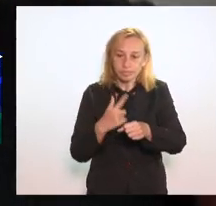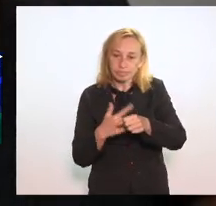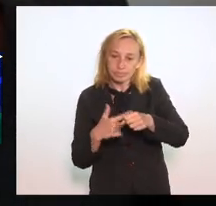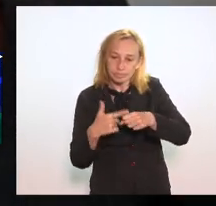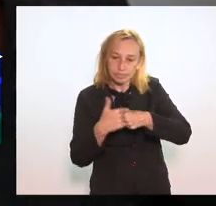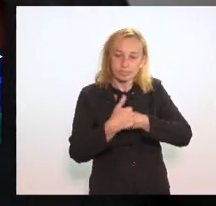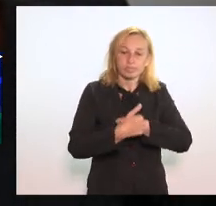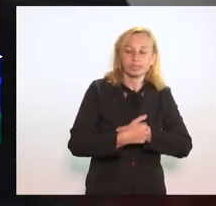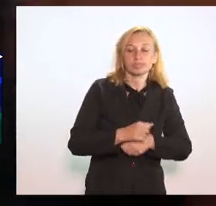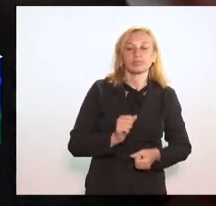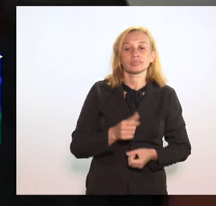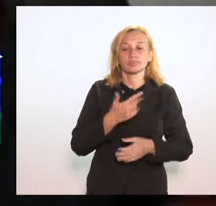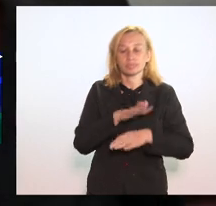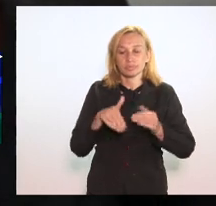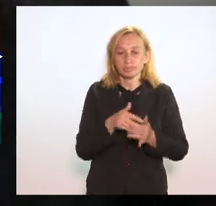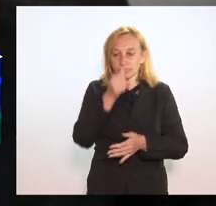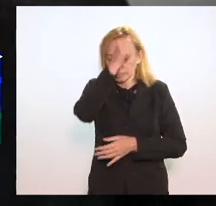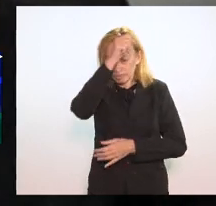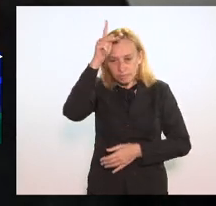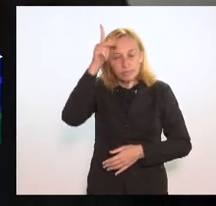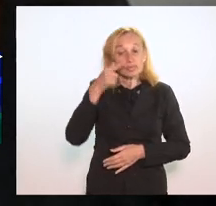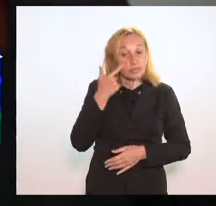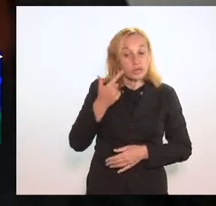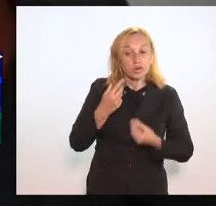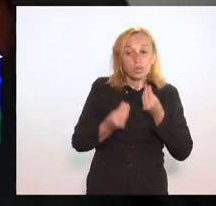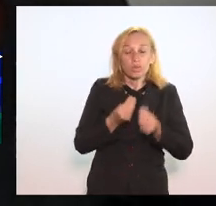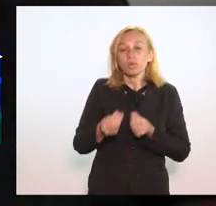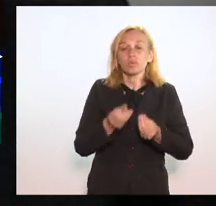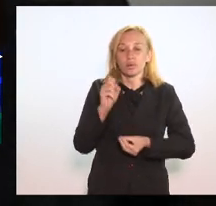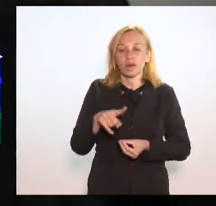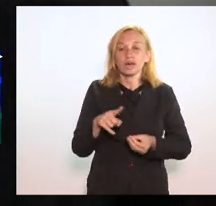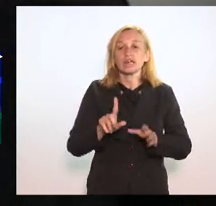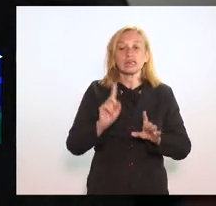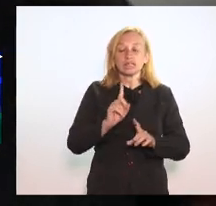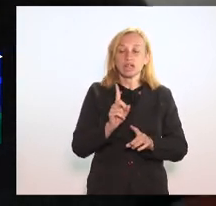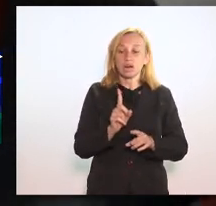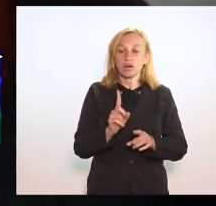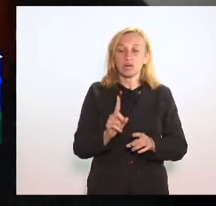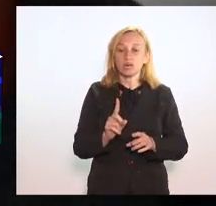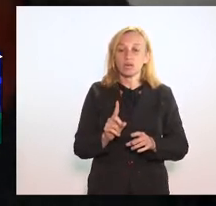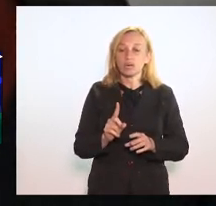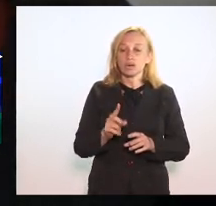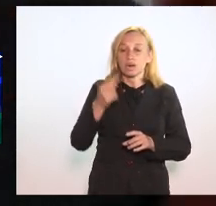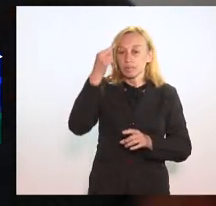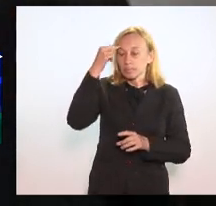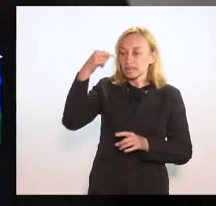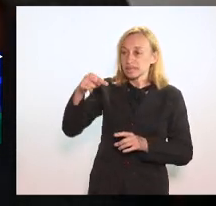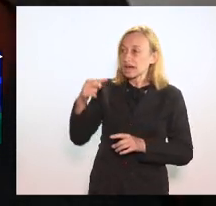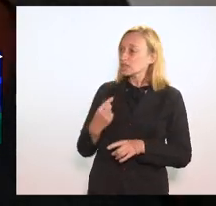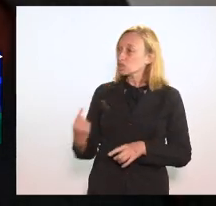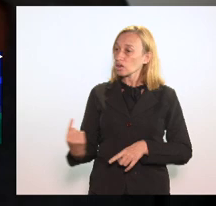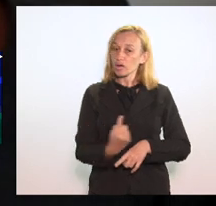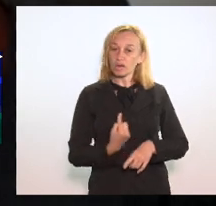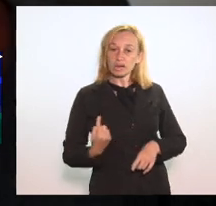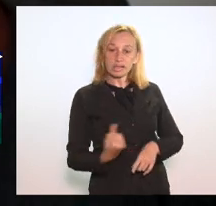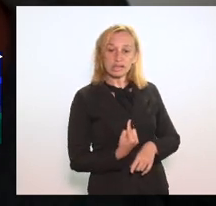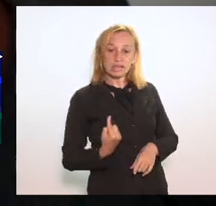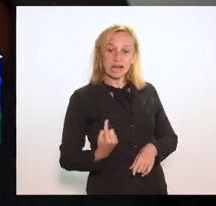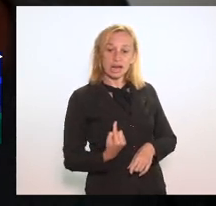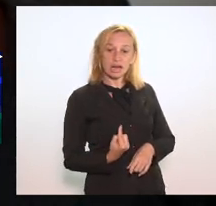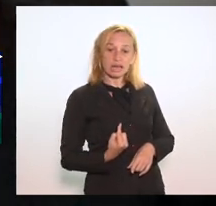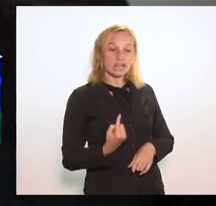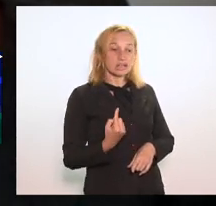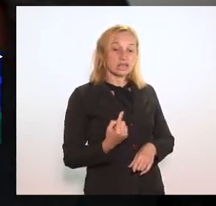sul região metropolitana para vir aqui perto a situação e não tomar uma decisão como está tomando de colocar responsabilidade